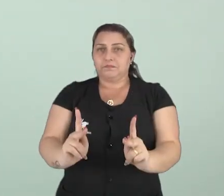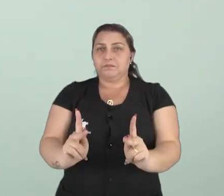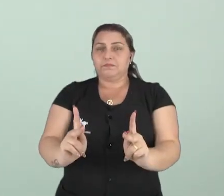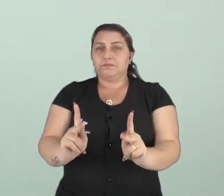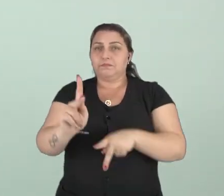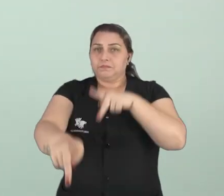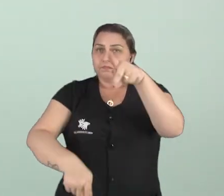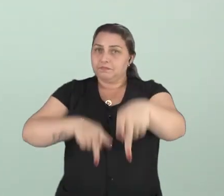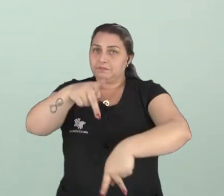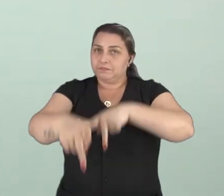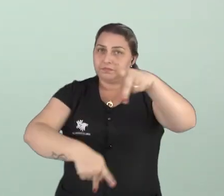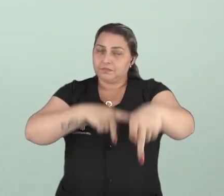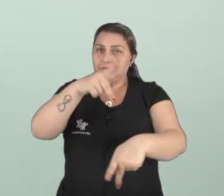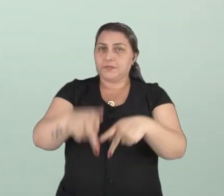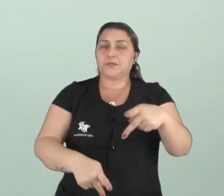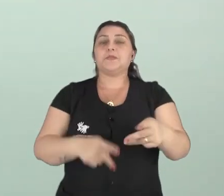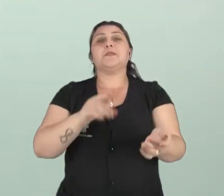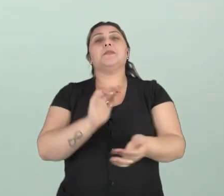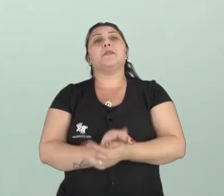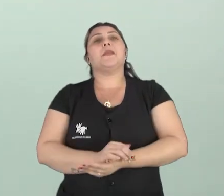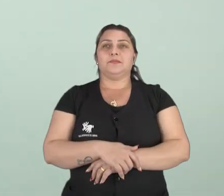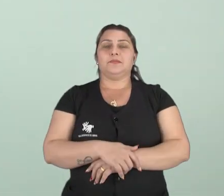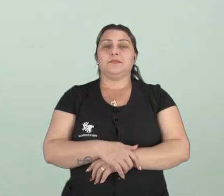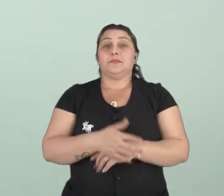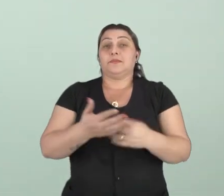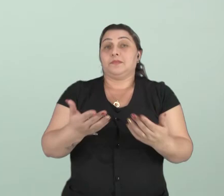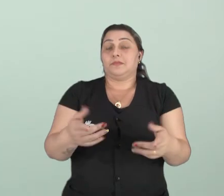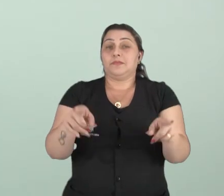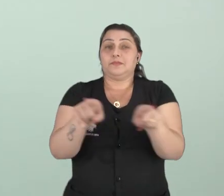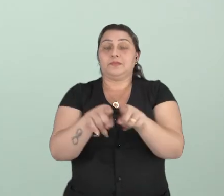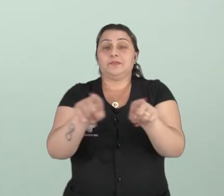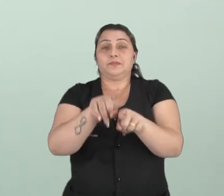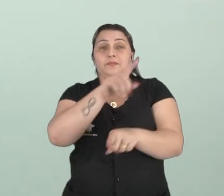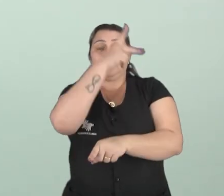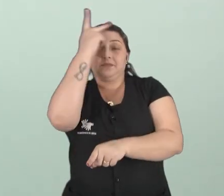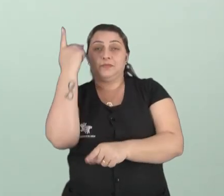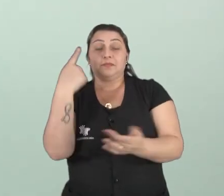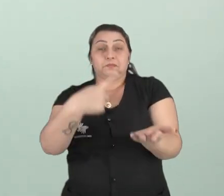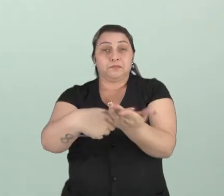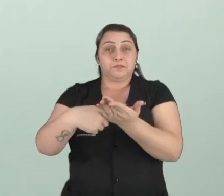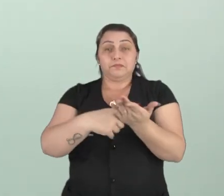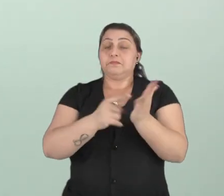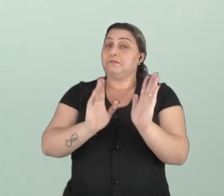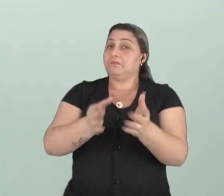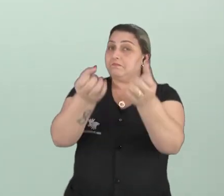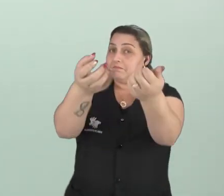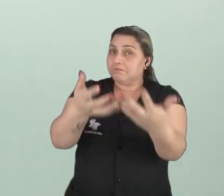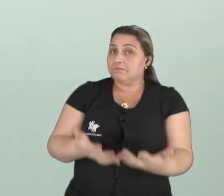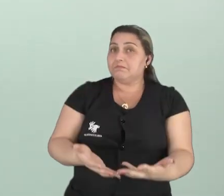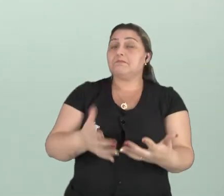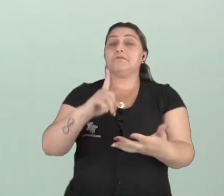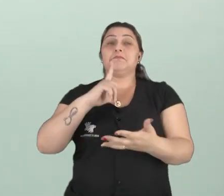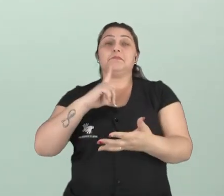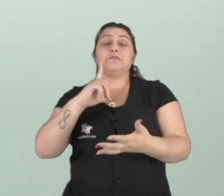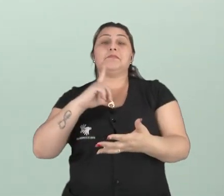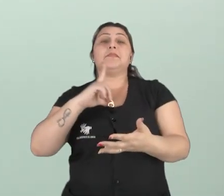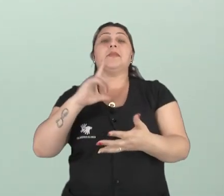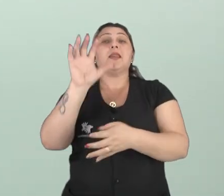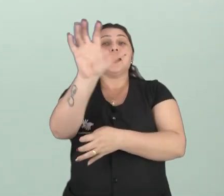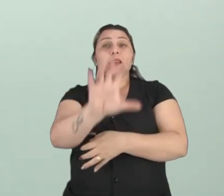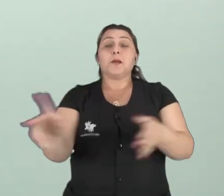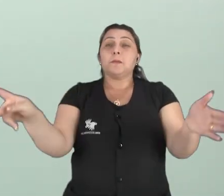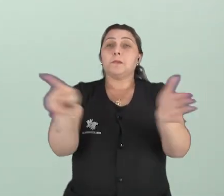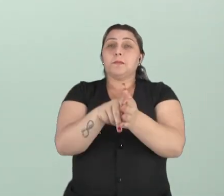questões diplomáticas, né? Como a gente viu o Barão do Rio Branco. Também, né, pessoal, a partir do tratado que a gente discutiu, a gente tem aí essa